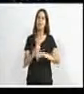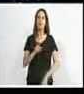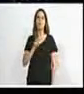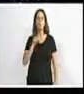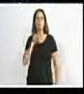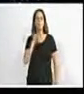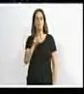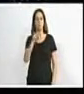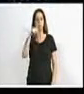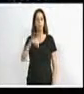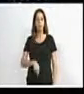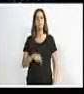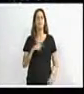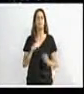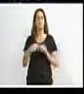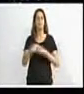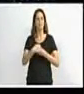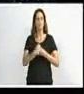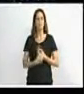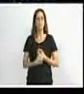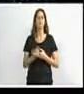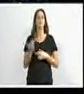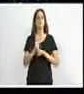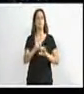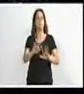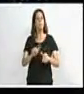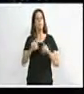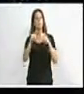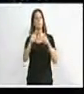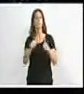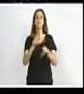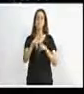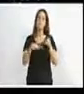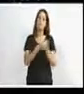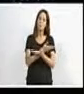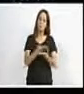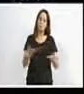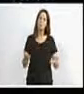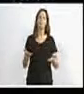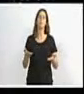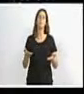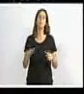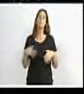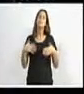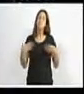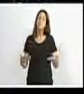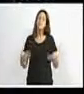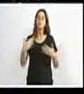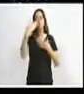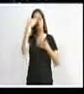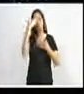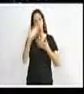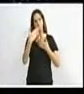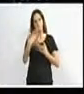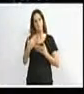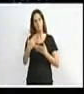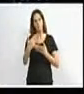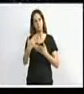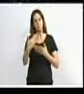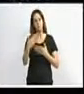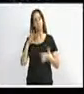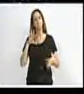nossa cidade a levar as melhorias que tanto o povo precisa para que seja atendido. Então, obrigado.